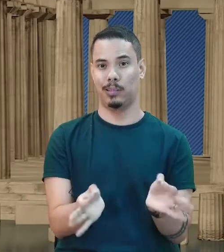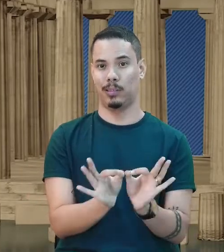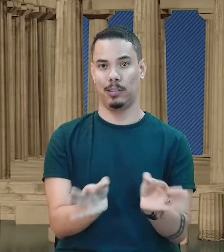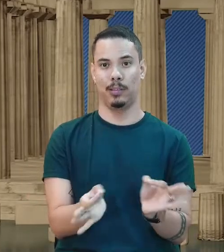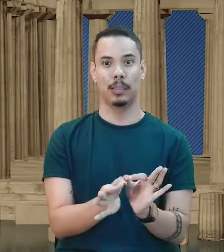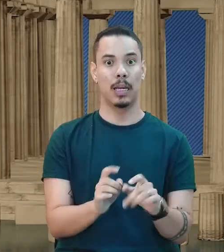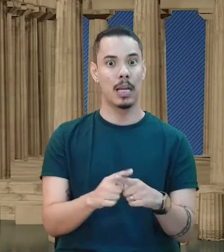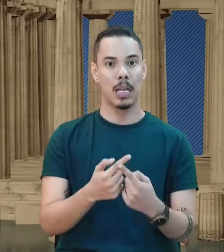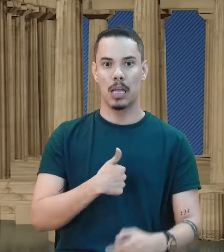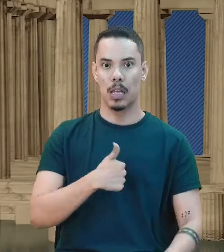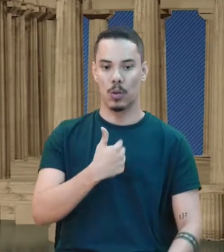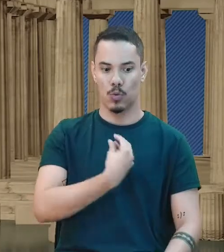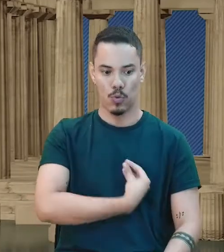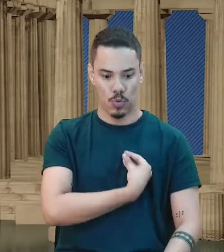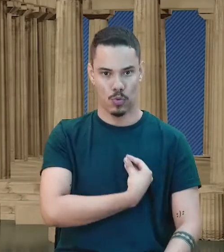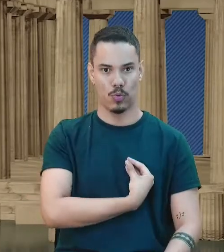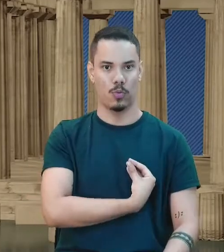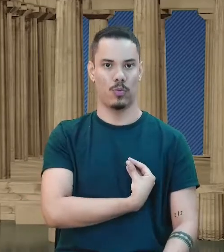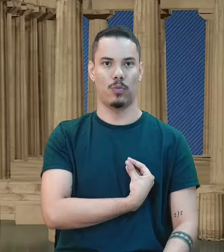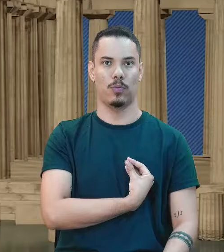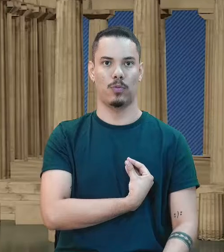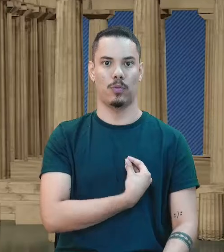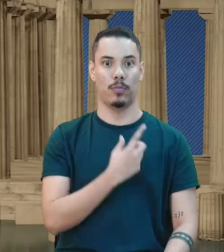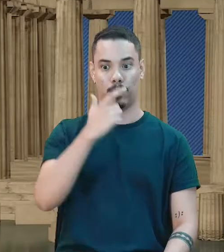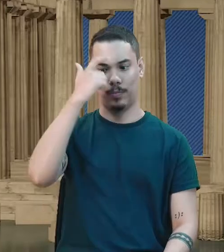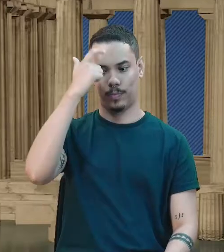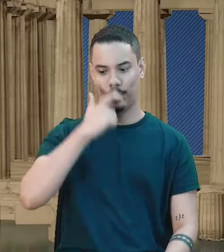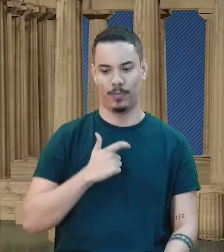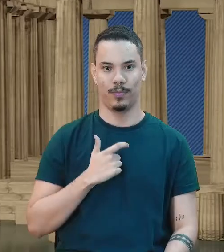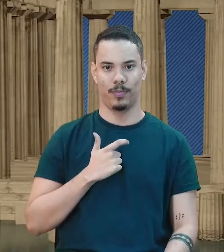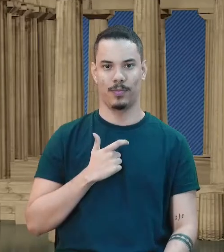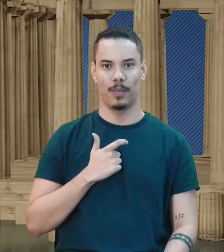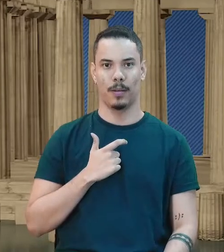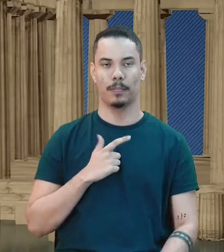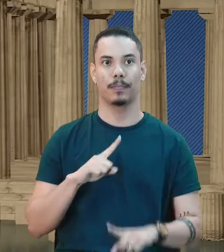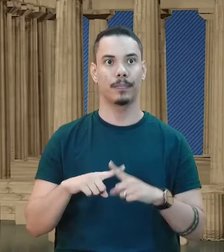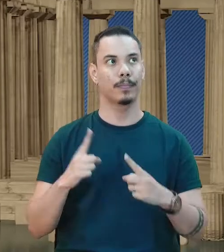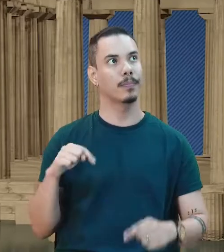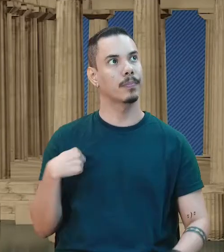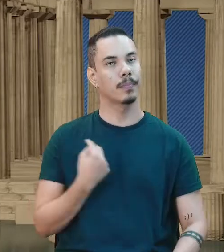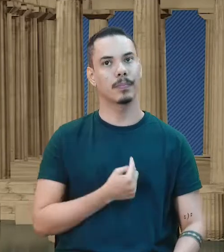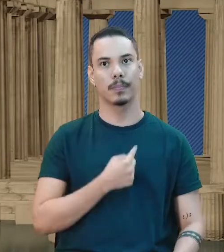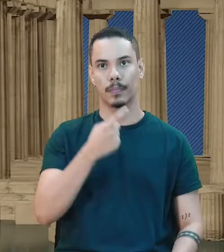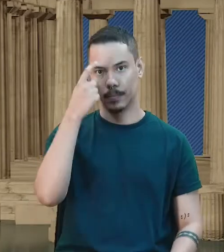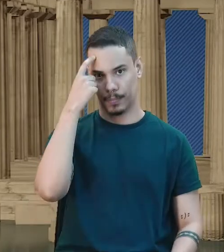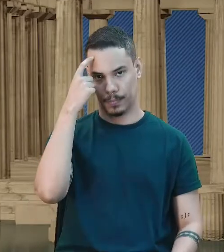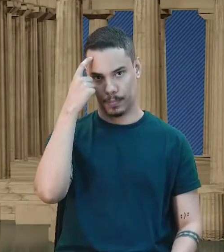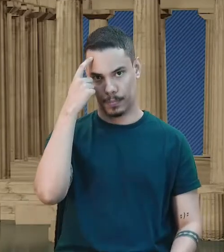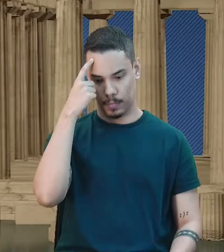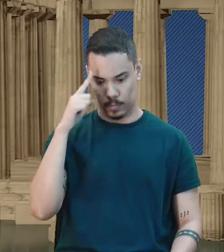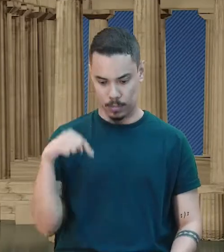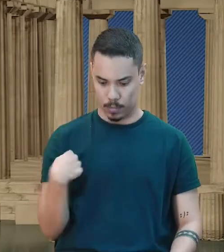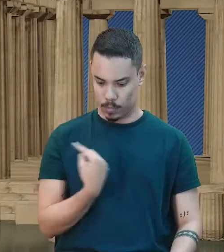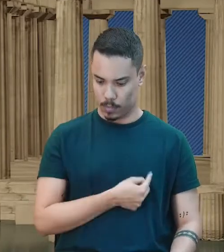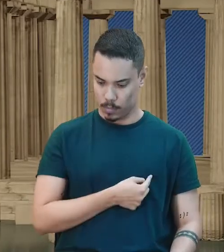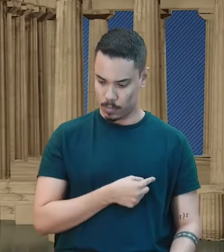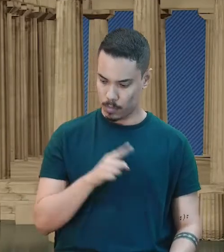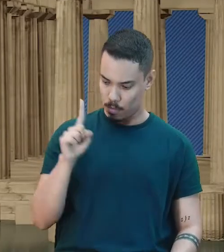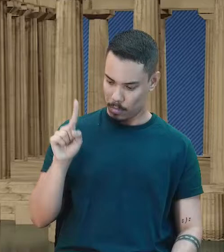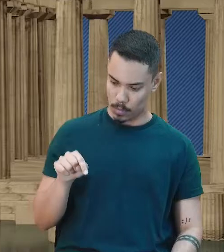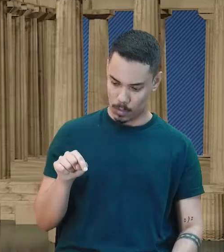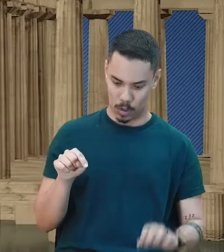universo, eu sou o universo. E nós, pensando hoje, nós somos ou nós estamos